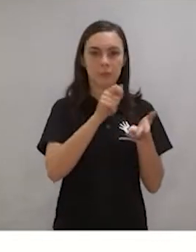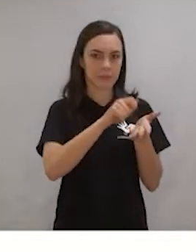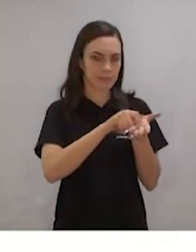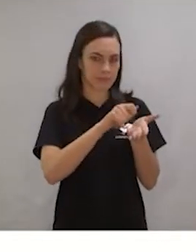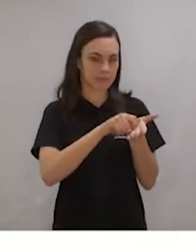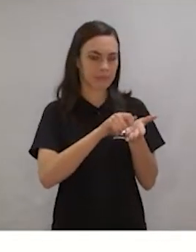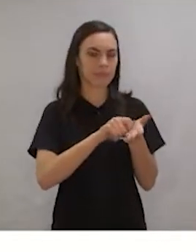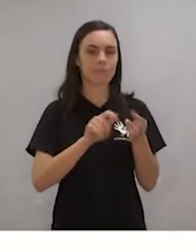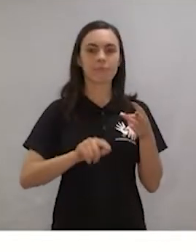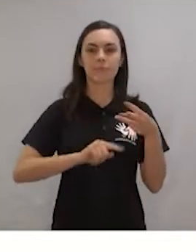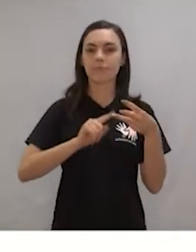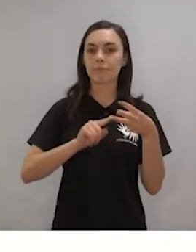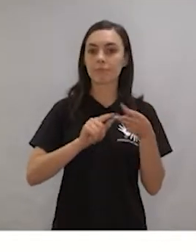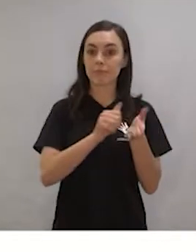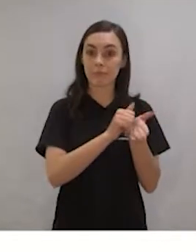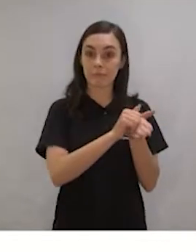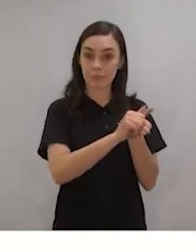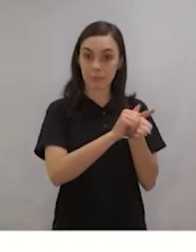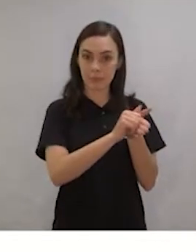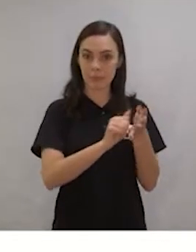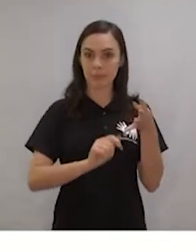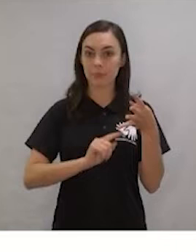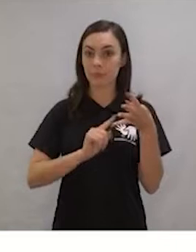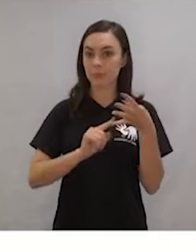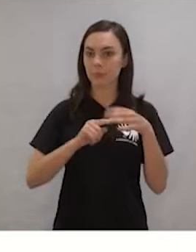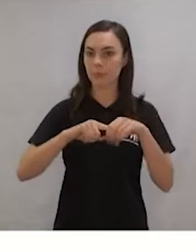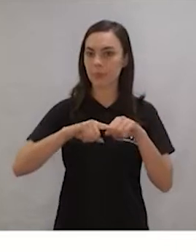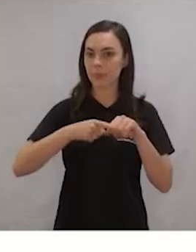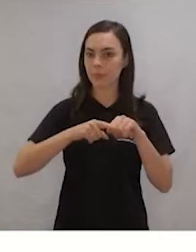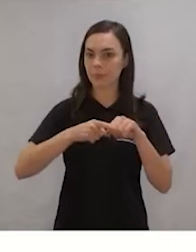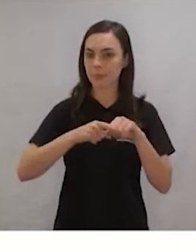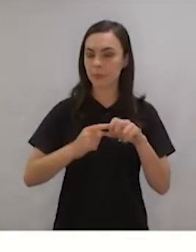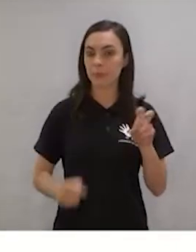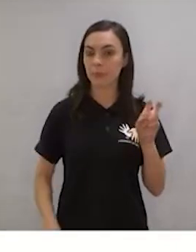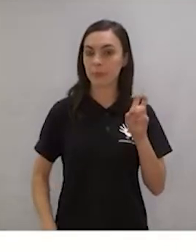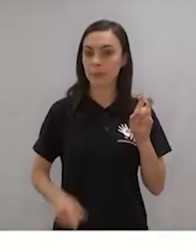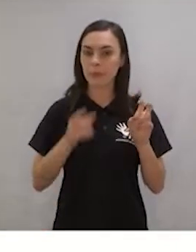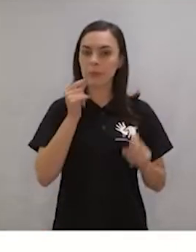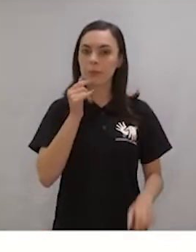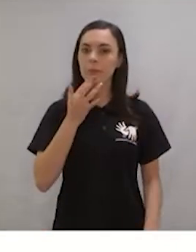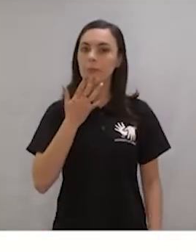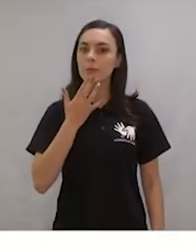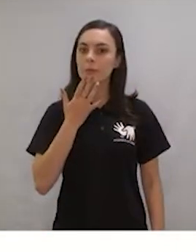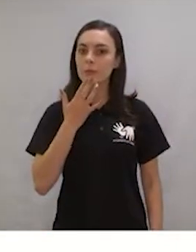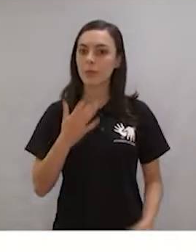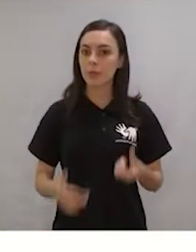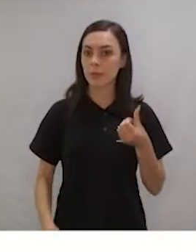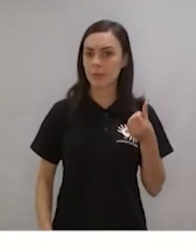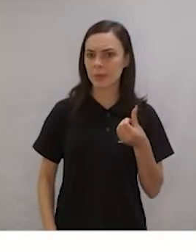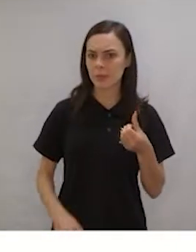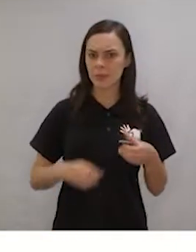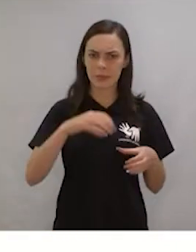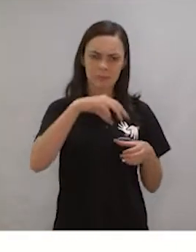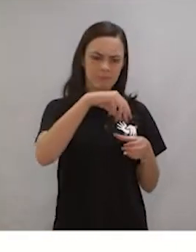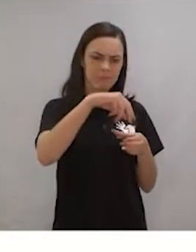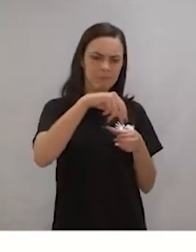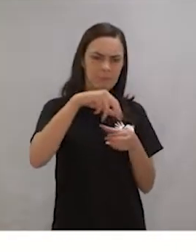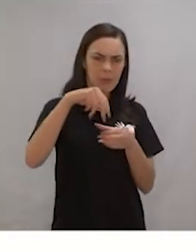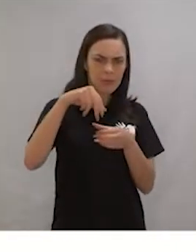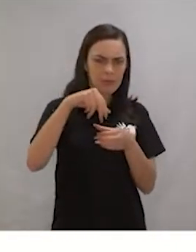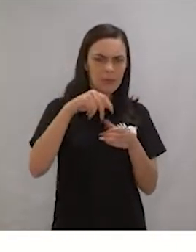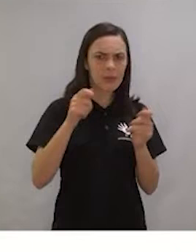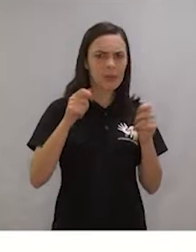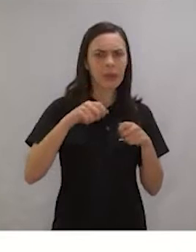preto de escrever, a borracha, o apontador, lápis de cor, tampinhas, vocês